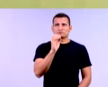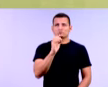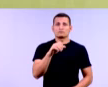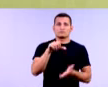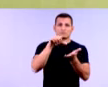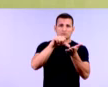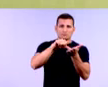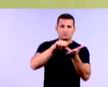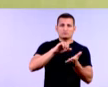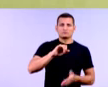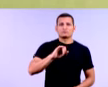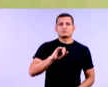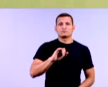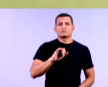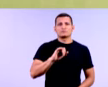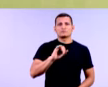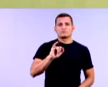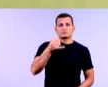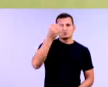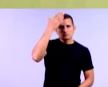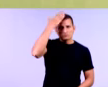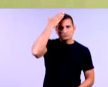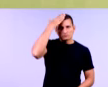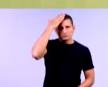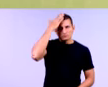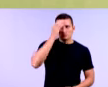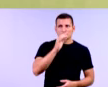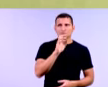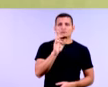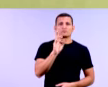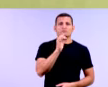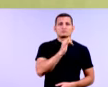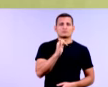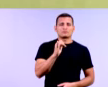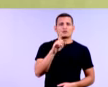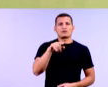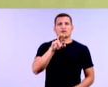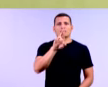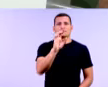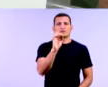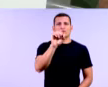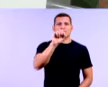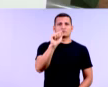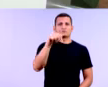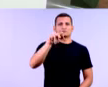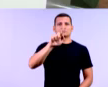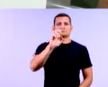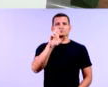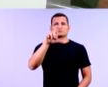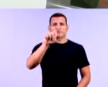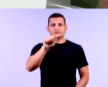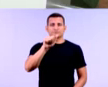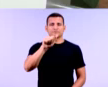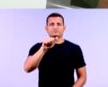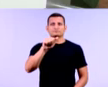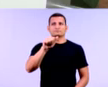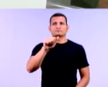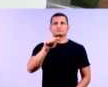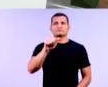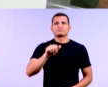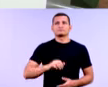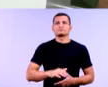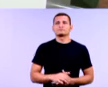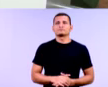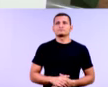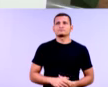Polo de Ji-Paraná. Quem é que está em Ji-Paraná mesmo, em de Ji-Paraná tutor? é a Rosângela. É a Rosângela Castilho Valenciano? Isso